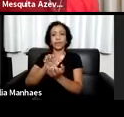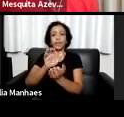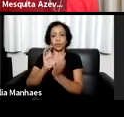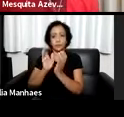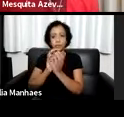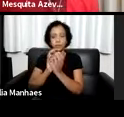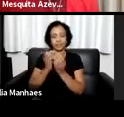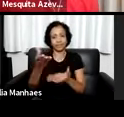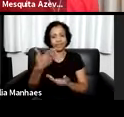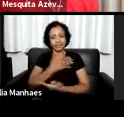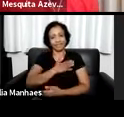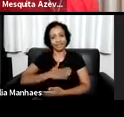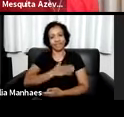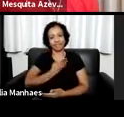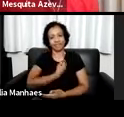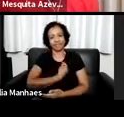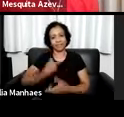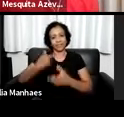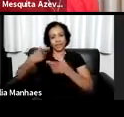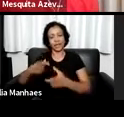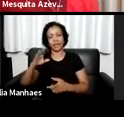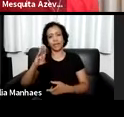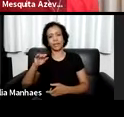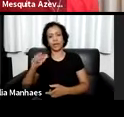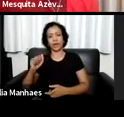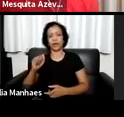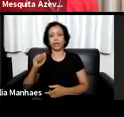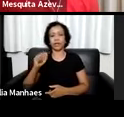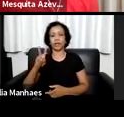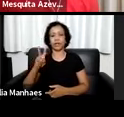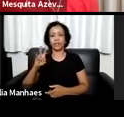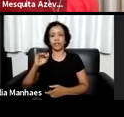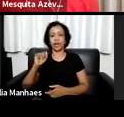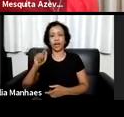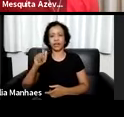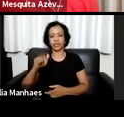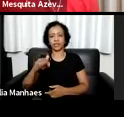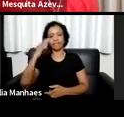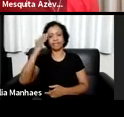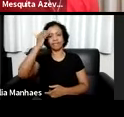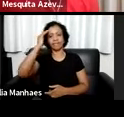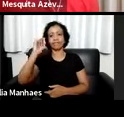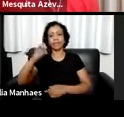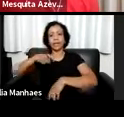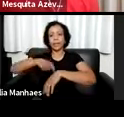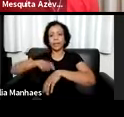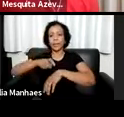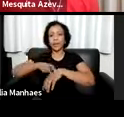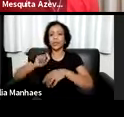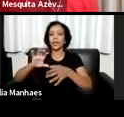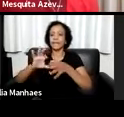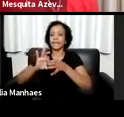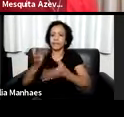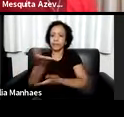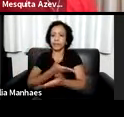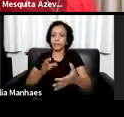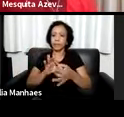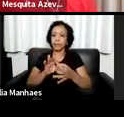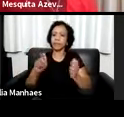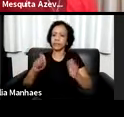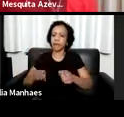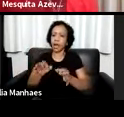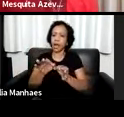Emanuel em Boa Viagem, entendendo que esse momento propicia exatamente essa união, apesar de